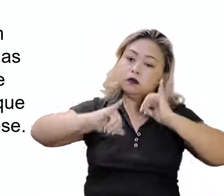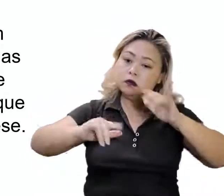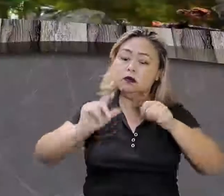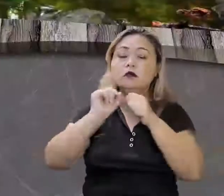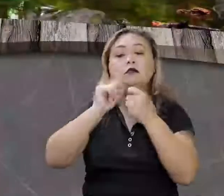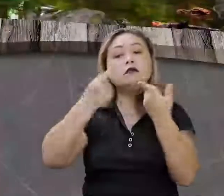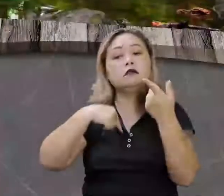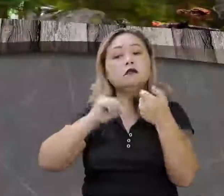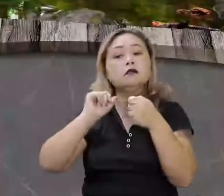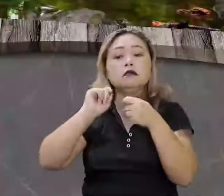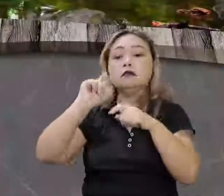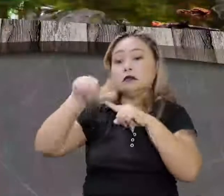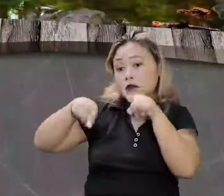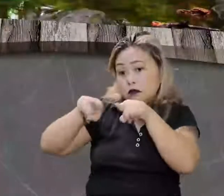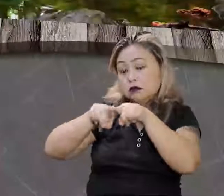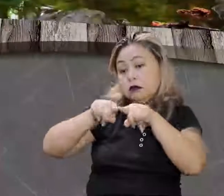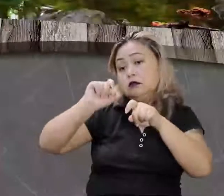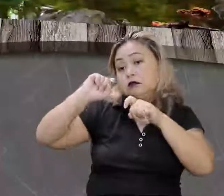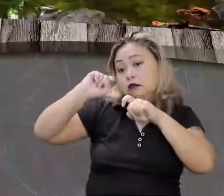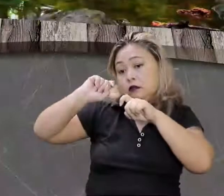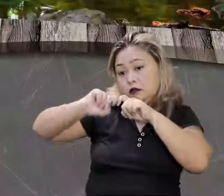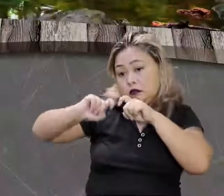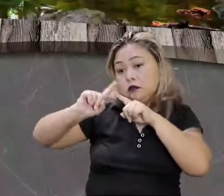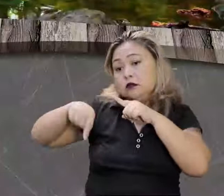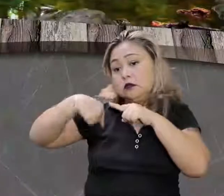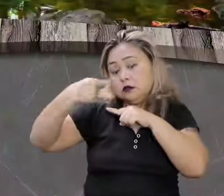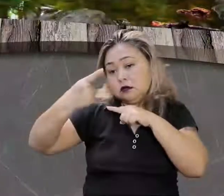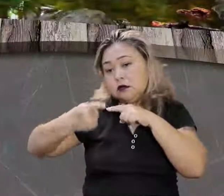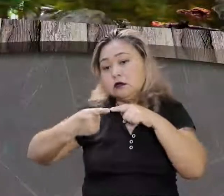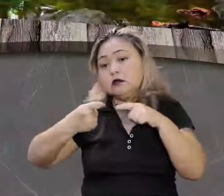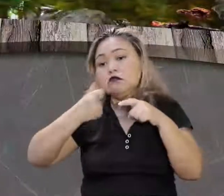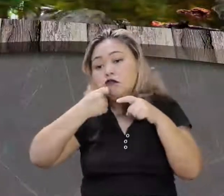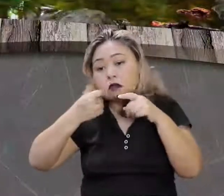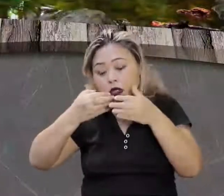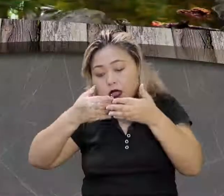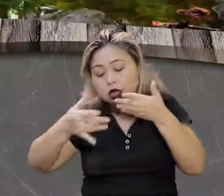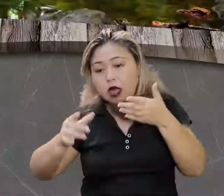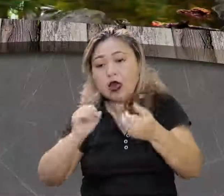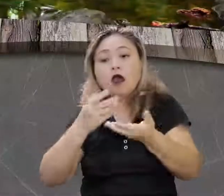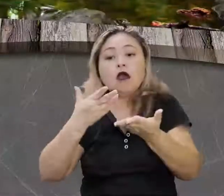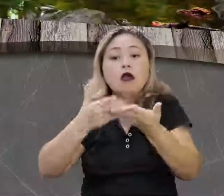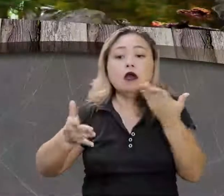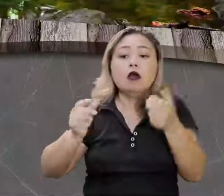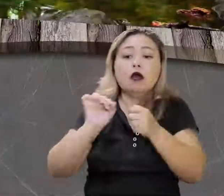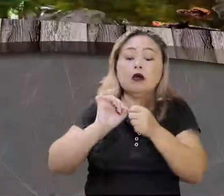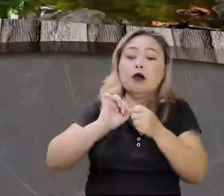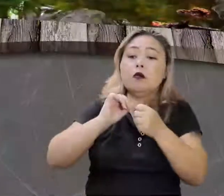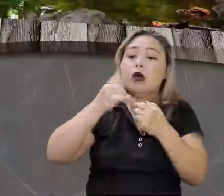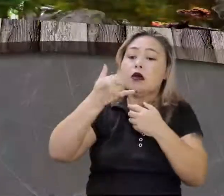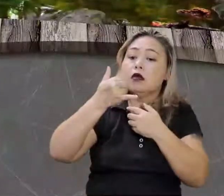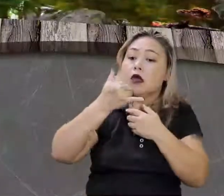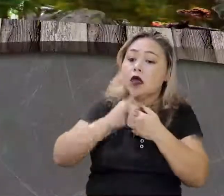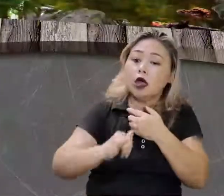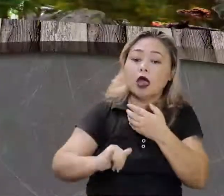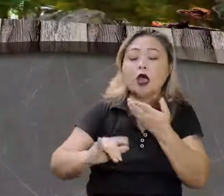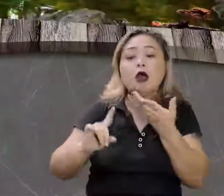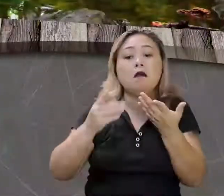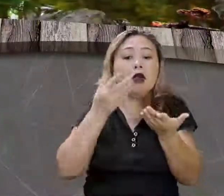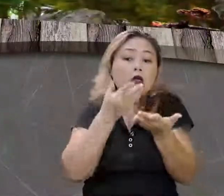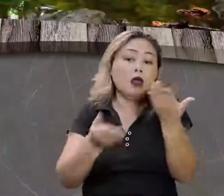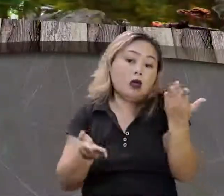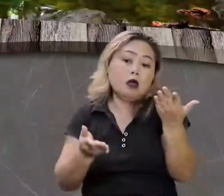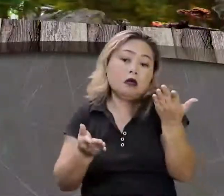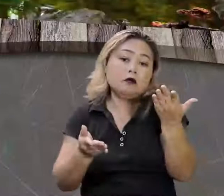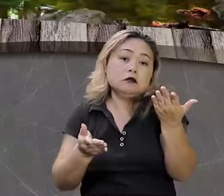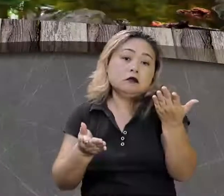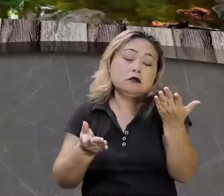se reproduzindo, vai estar perdendo energia na forma de calor, perdendo energia